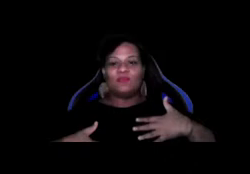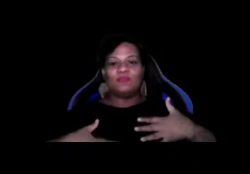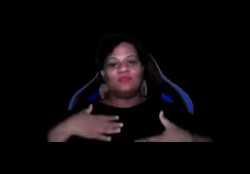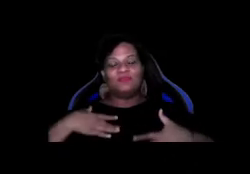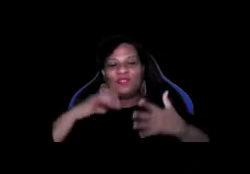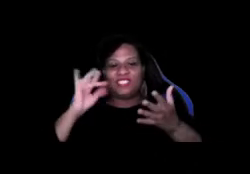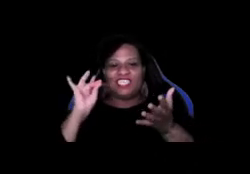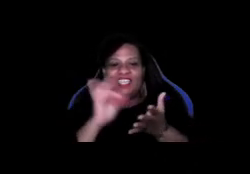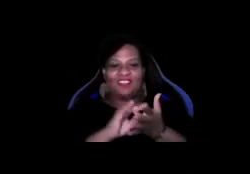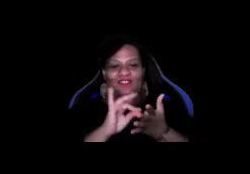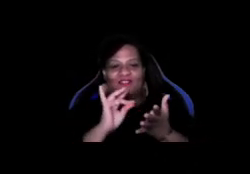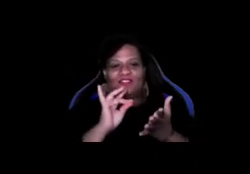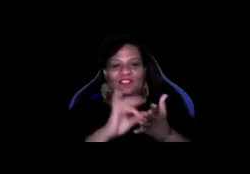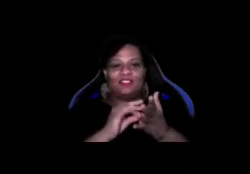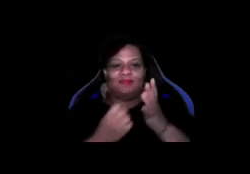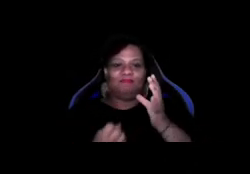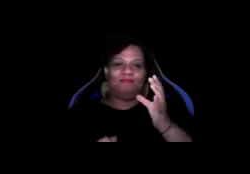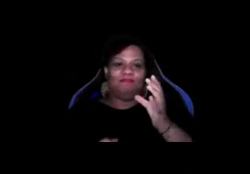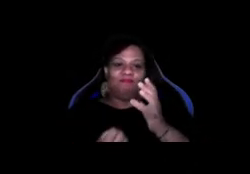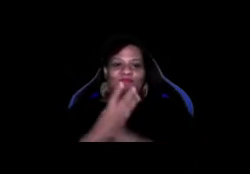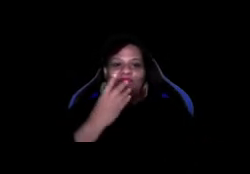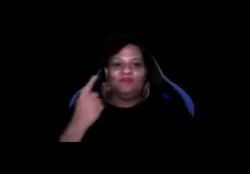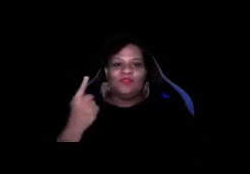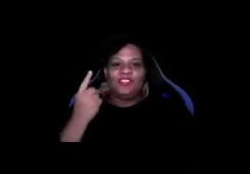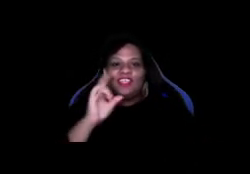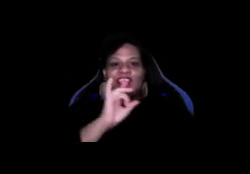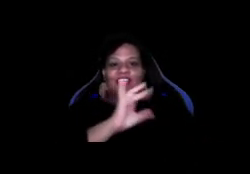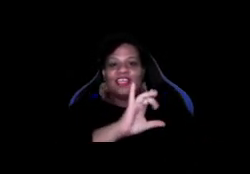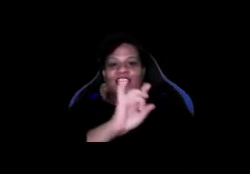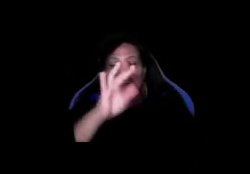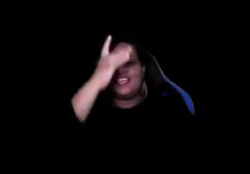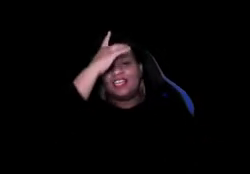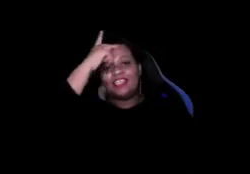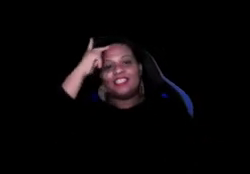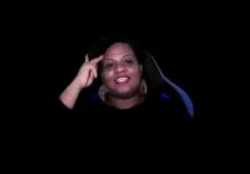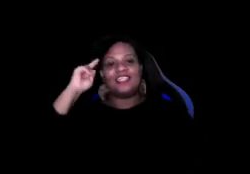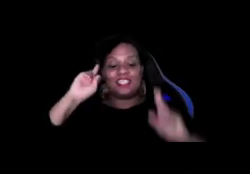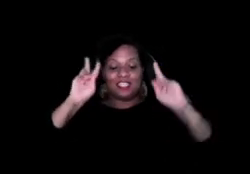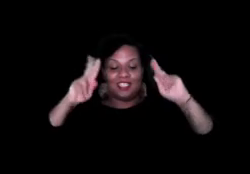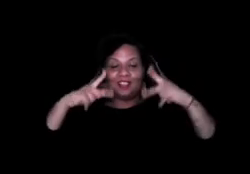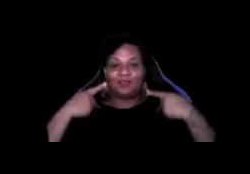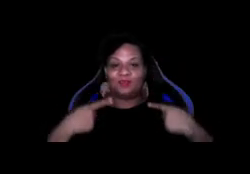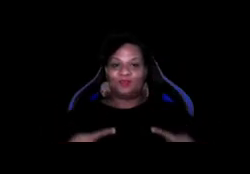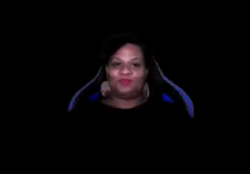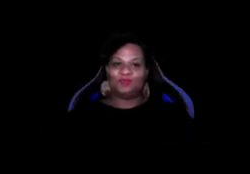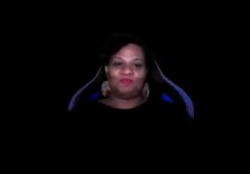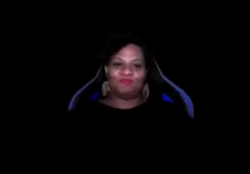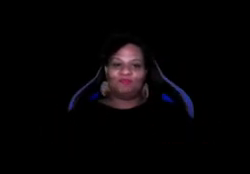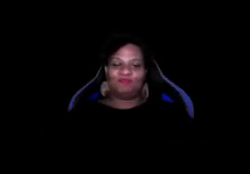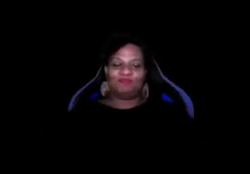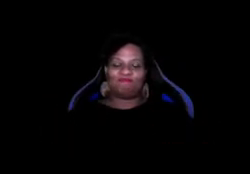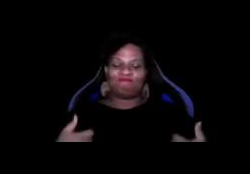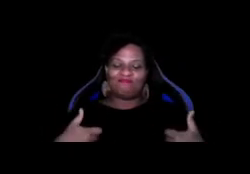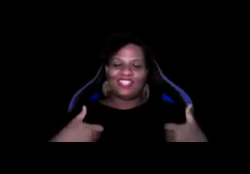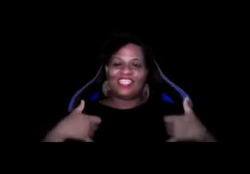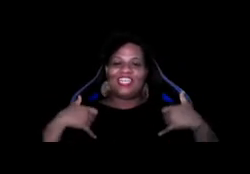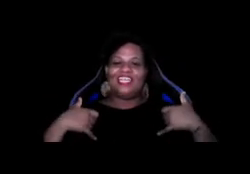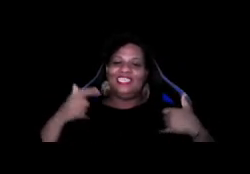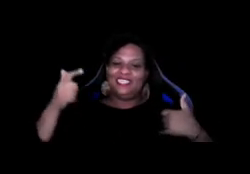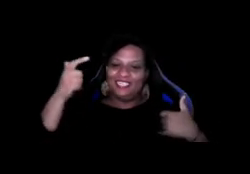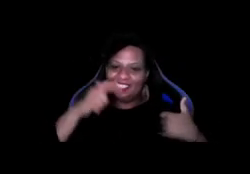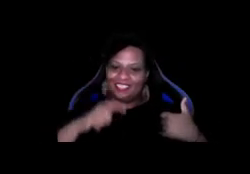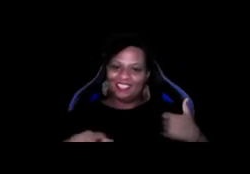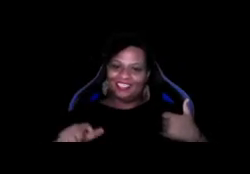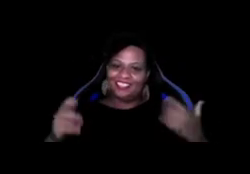e oriundo, né? De cada ser, de cada ser humano. Então é uma honra, mais uma vez, essa noite, estarmos